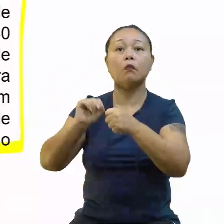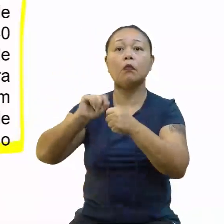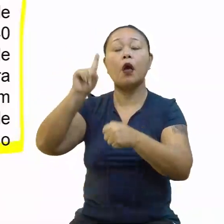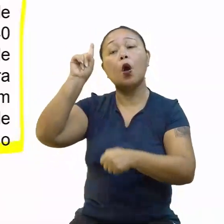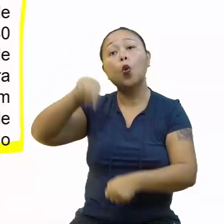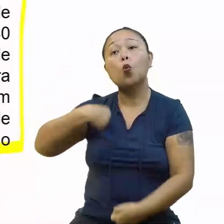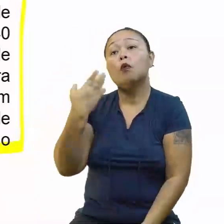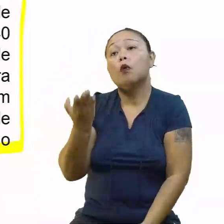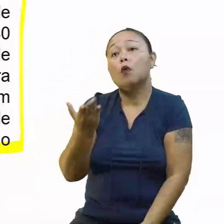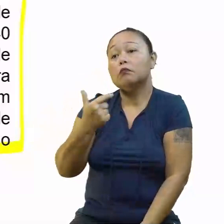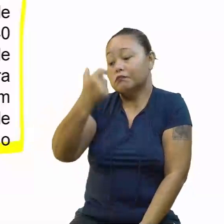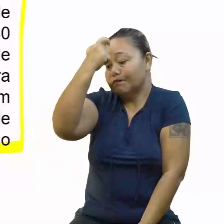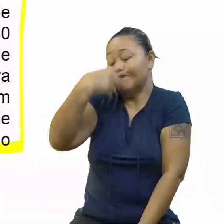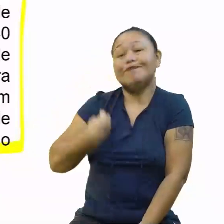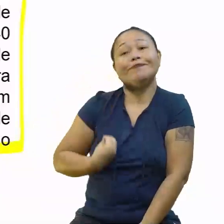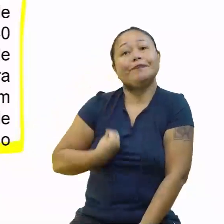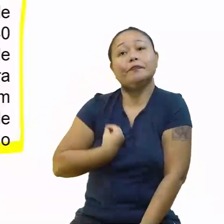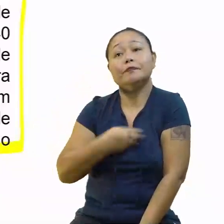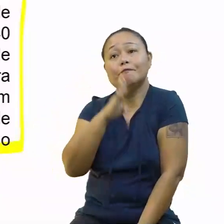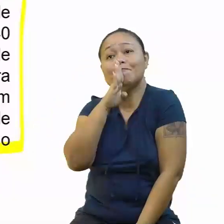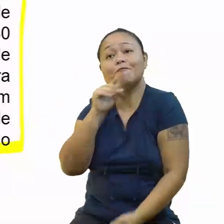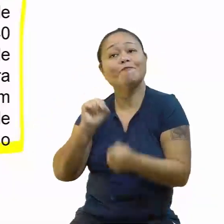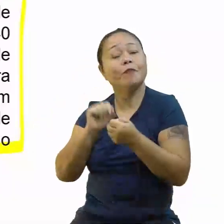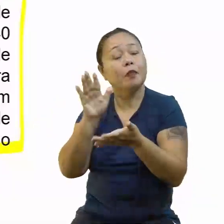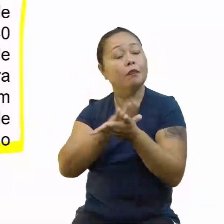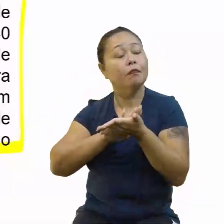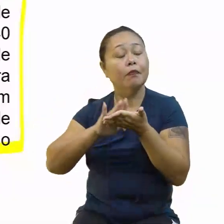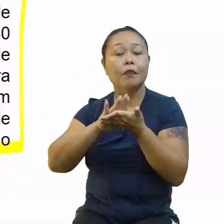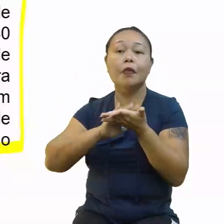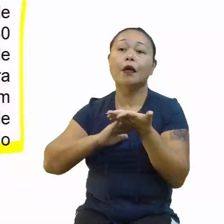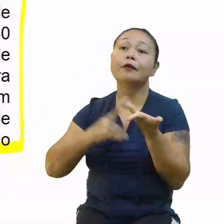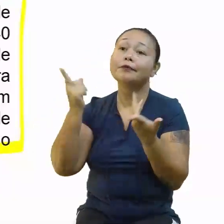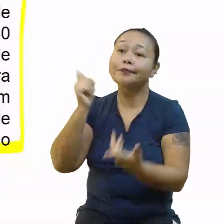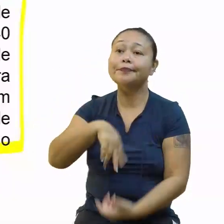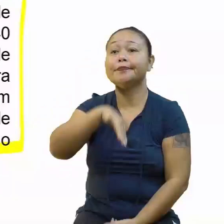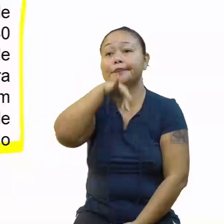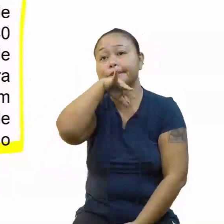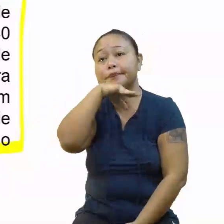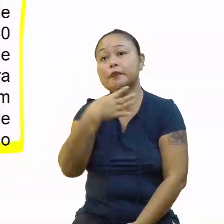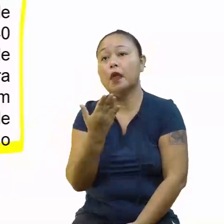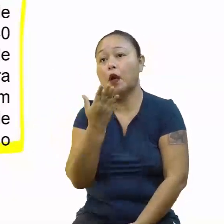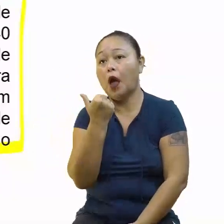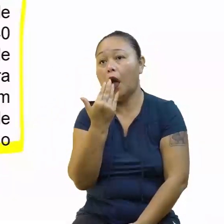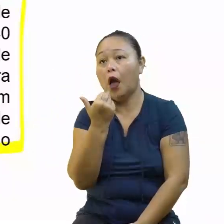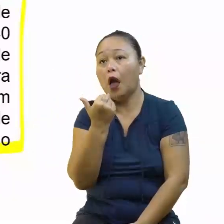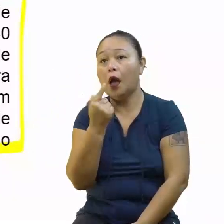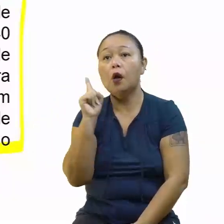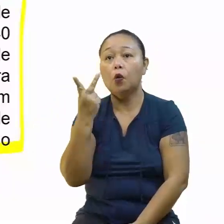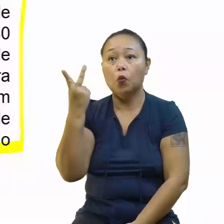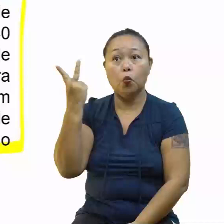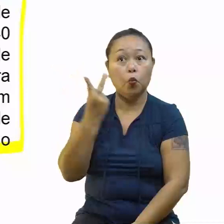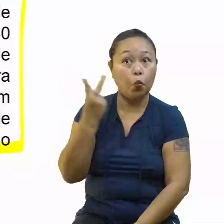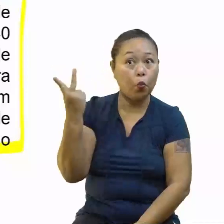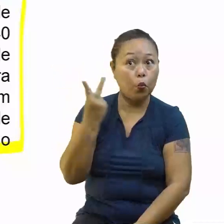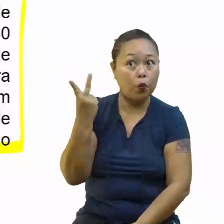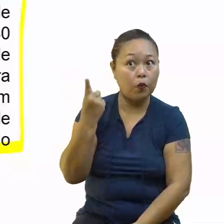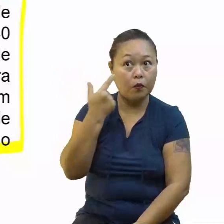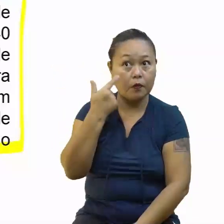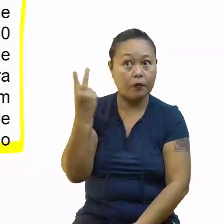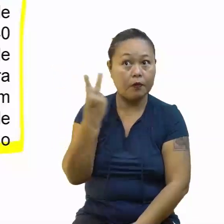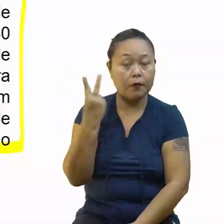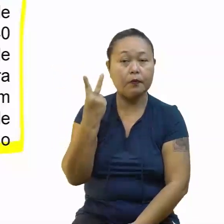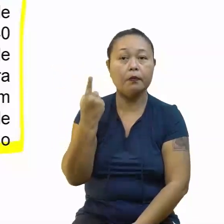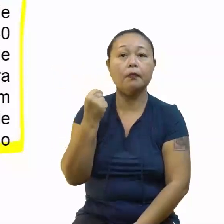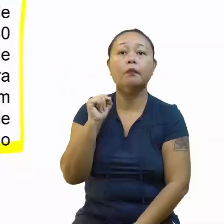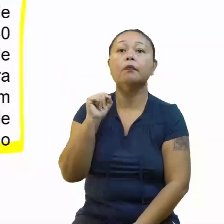vida sedentário e a má alimentação. Olha aqui os dois fatores que ele destacou: